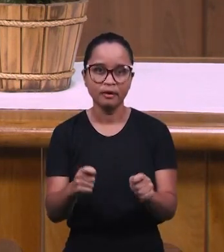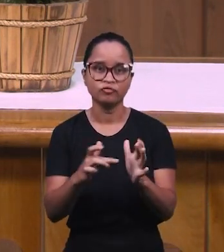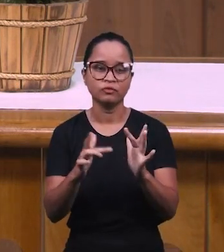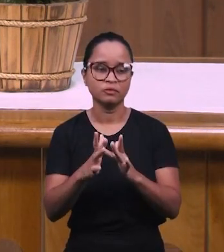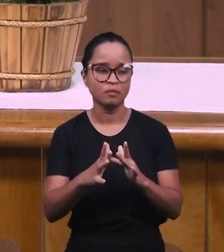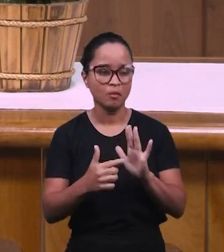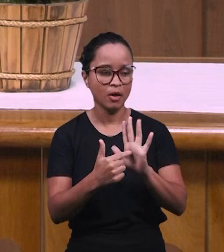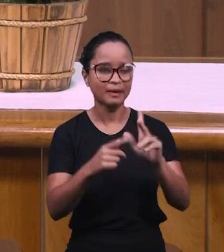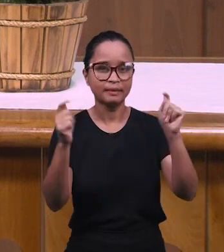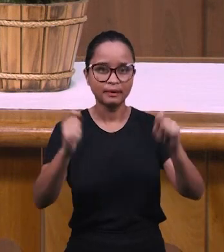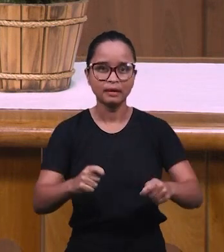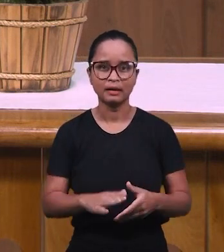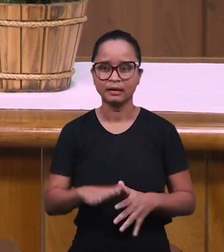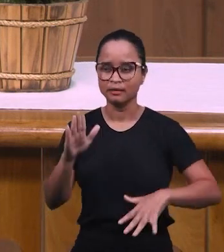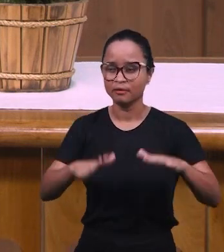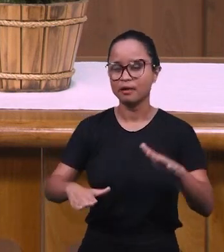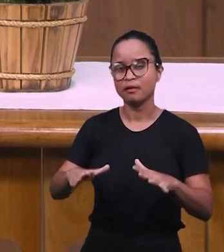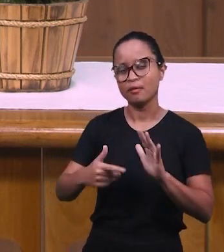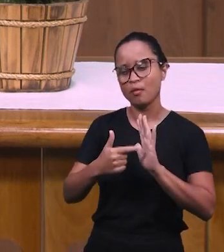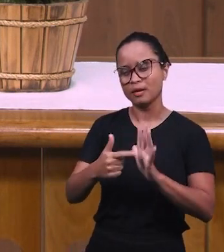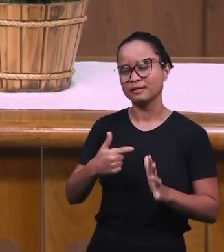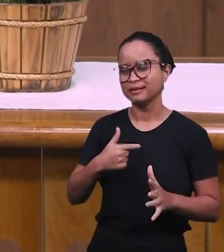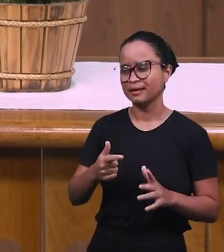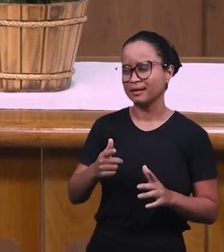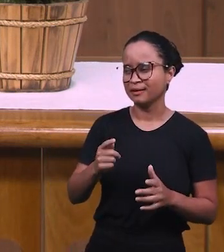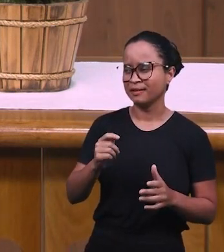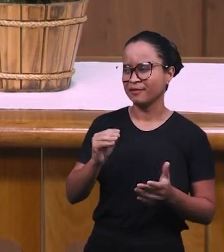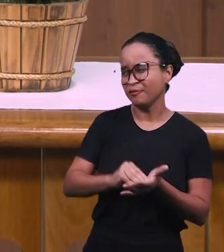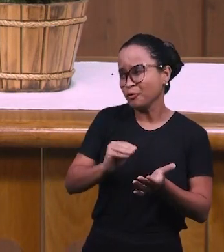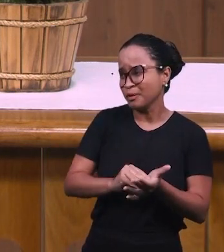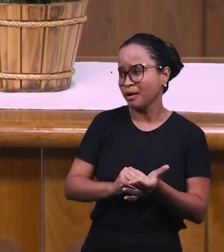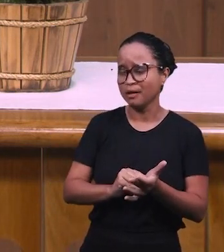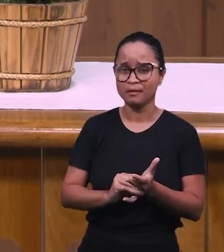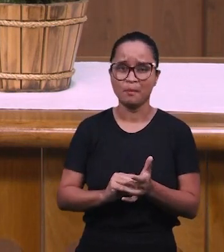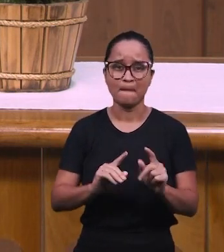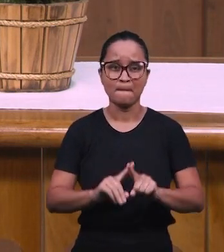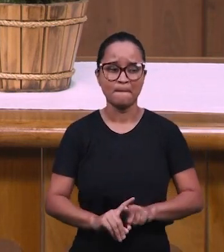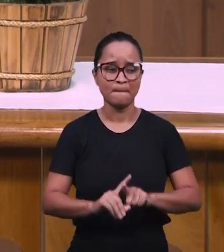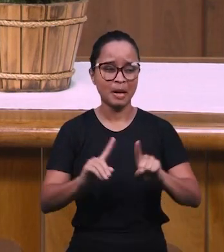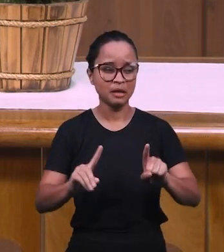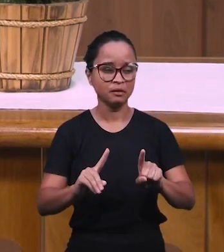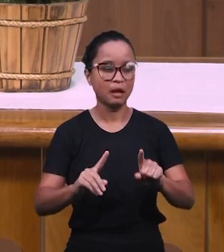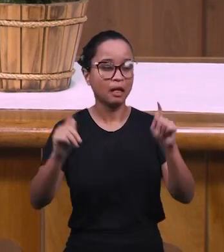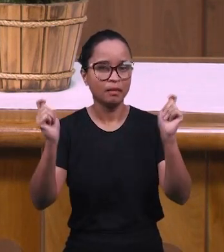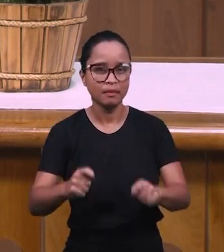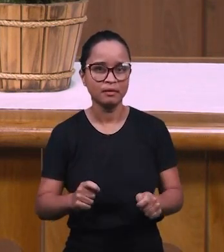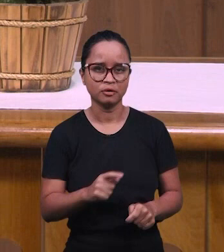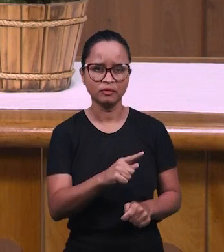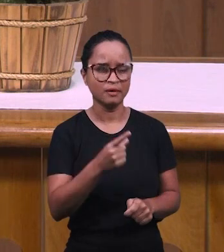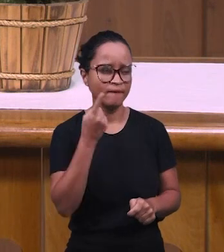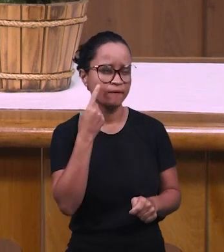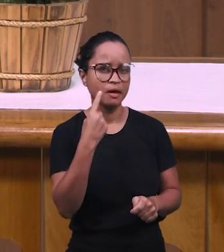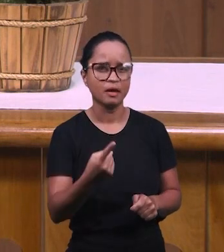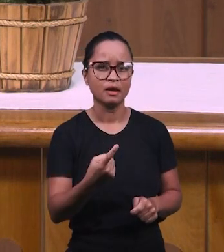nós é insuficiente. Aqueles pães ali eram naturalmente